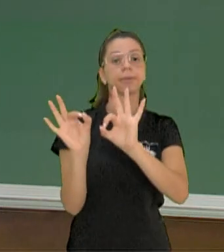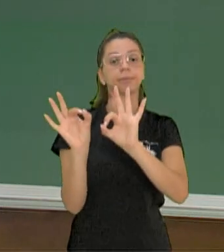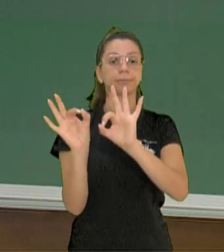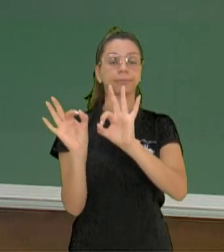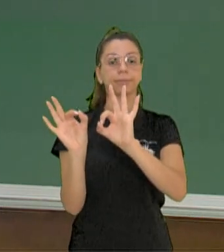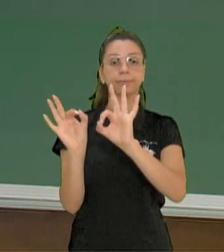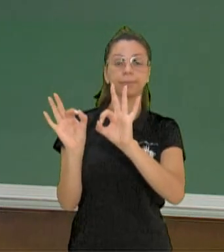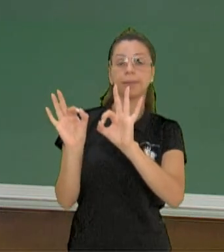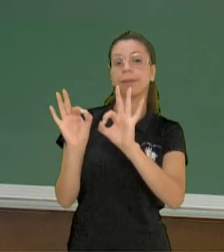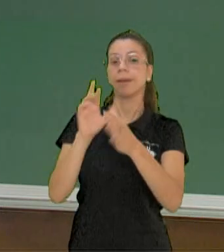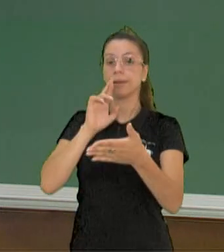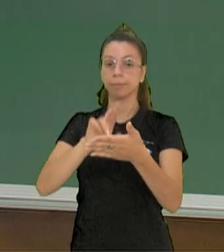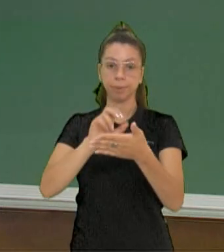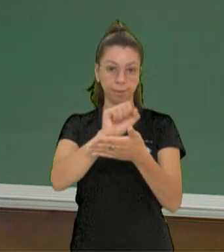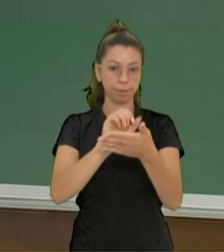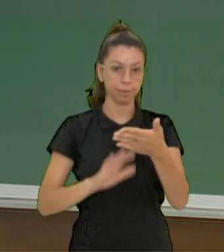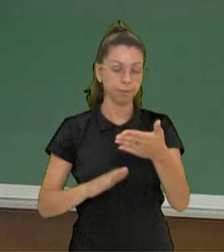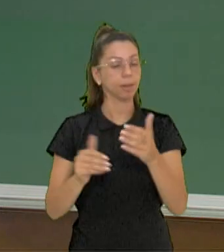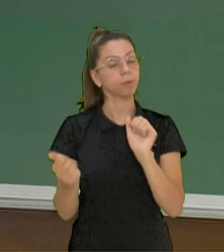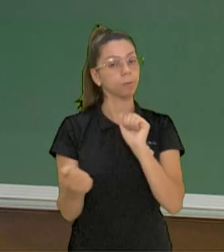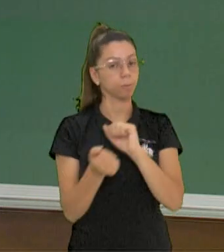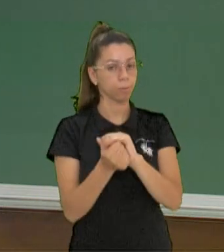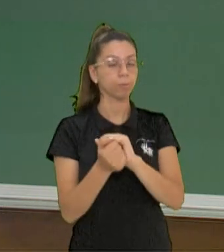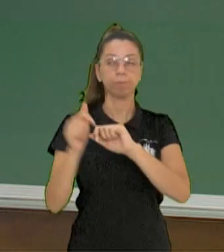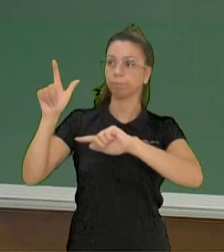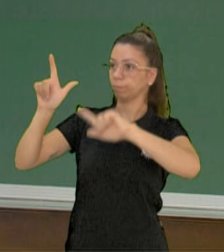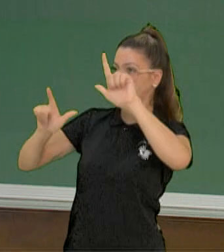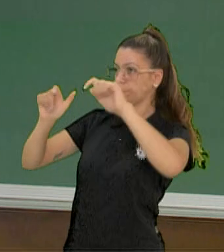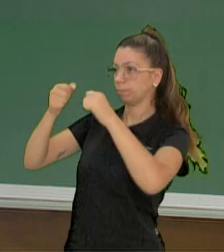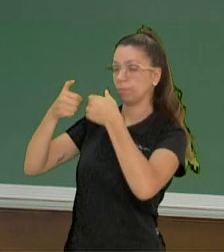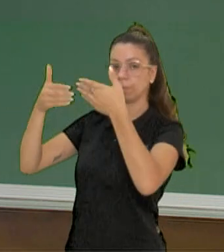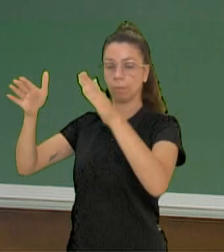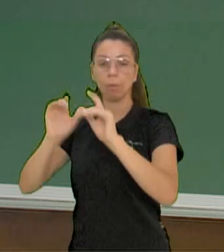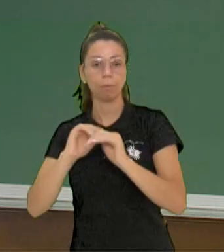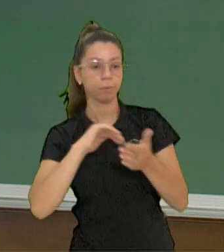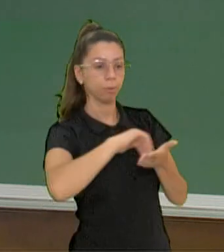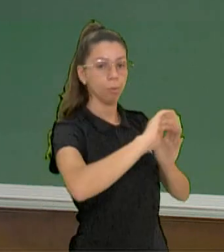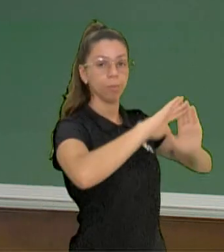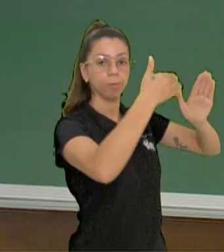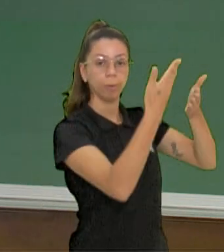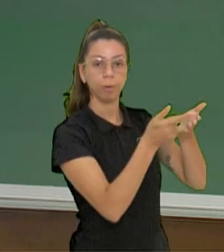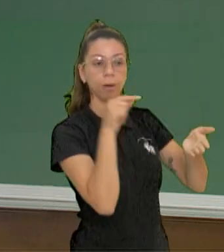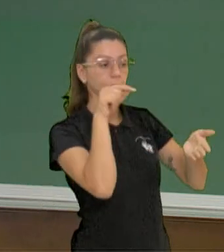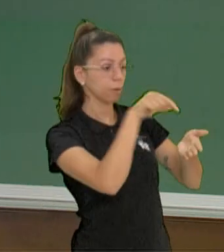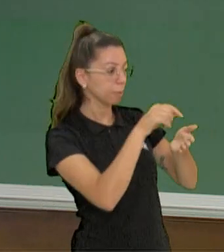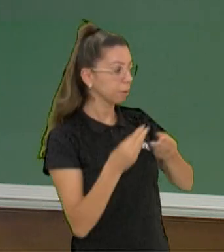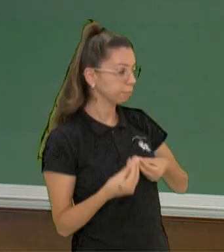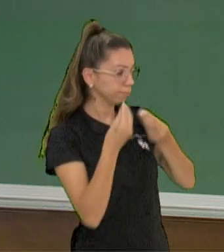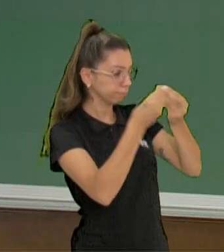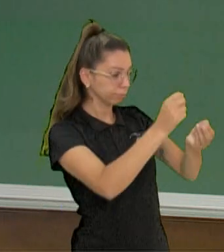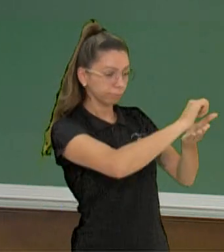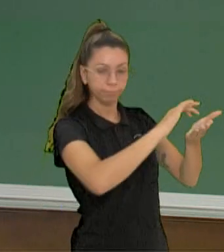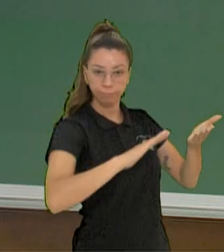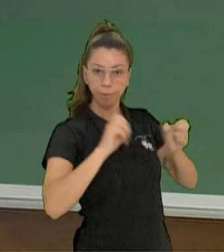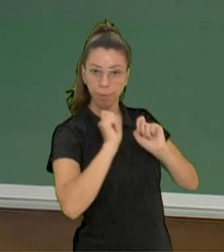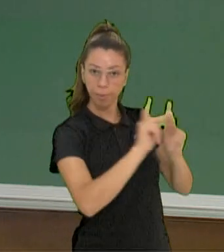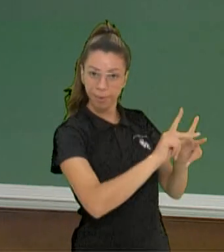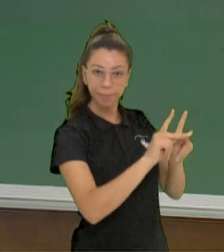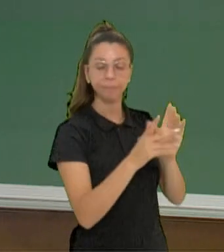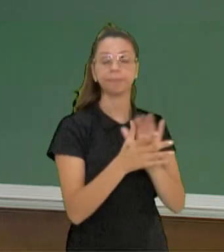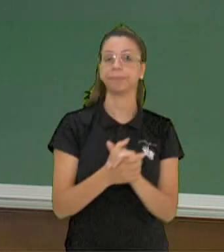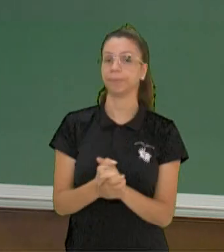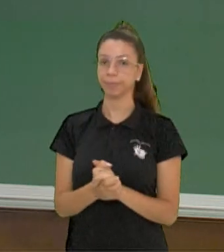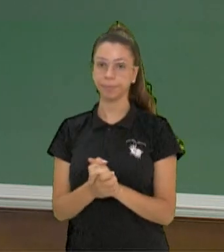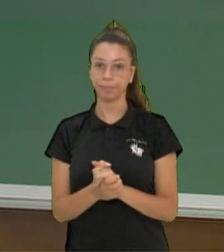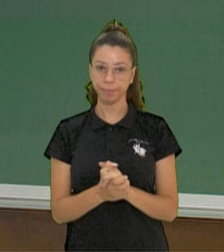acompanhando, resolvendo exercício aqui com o professor pela TV aberta, entre em contato com a sua escola para entregar essas atividades, beleza?